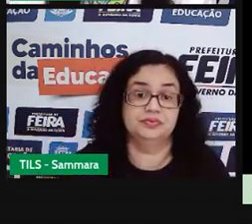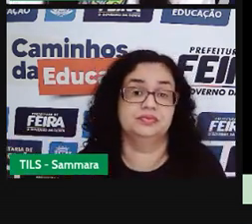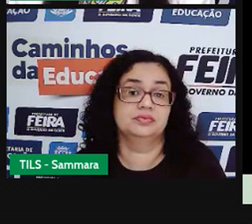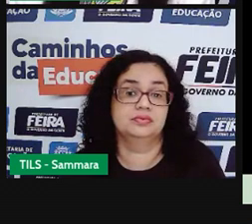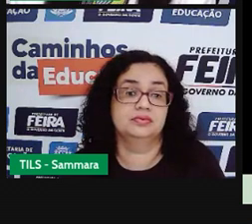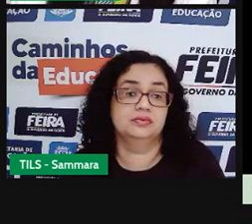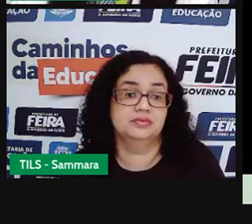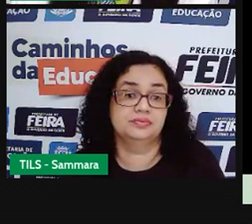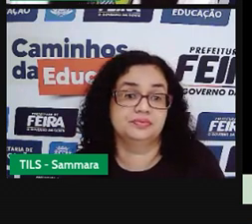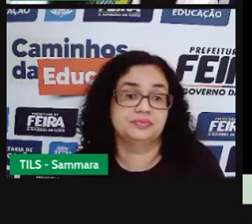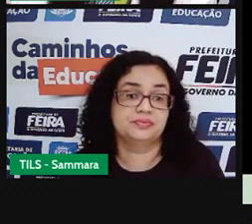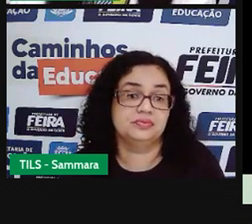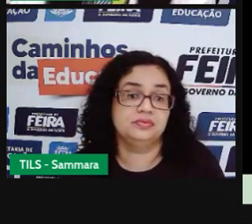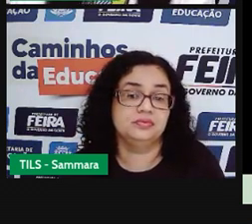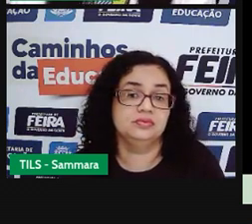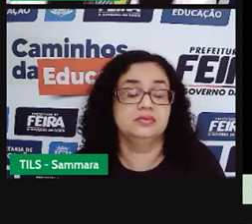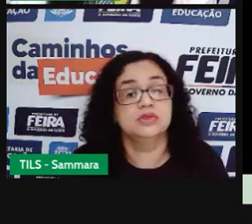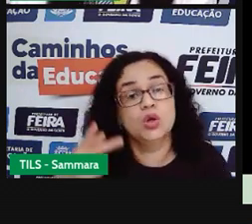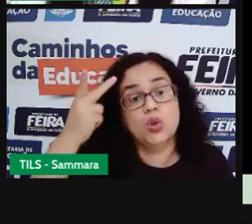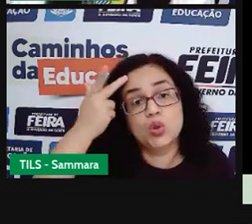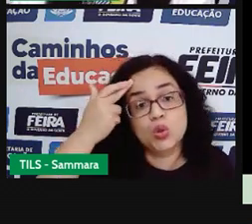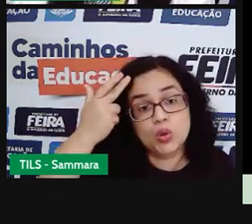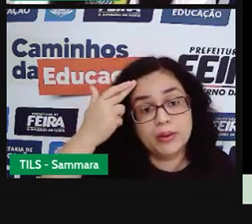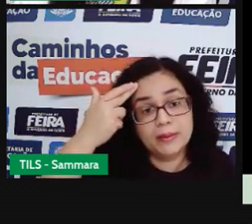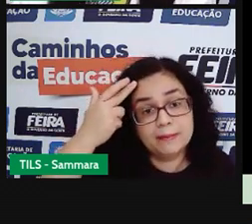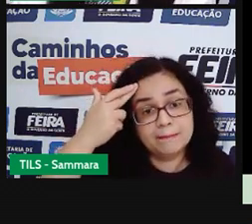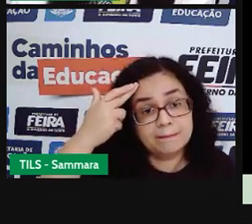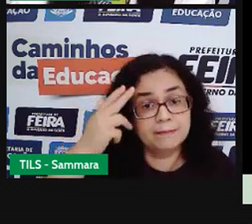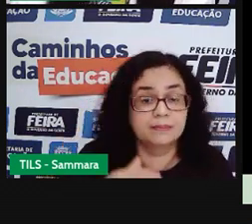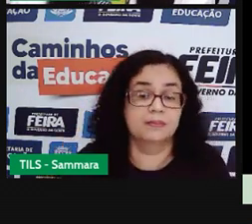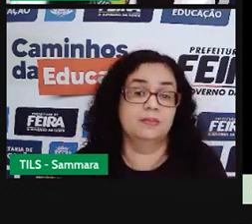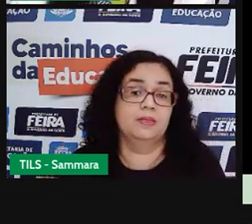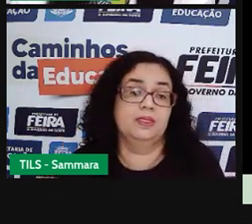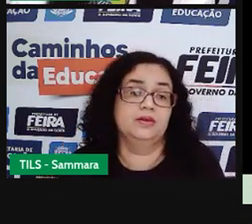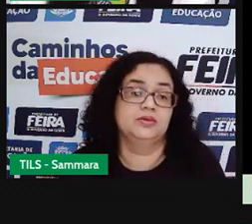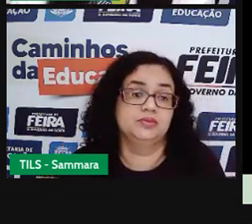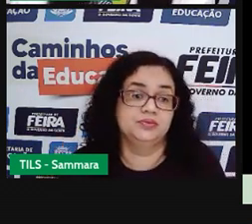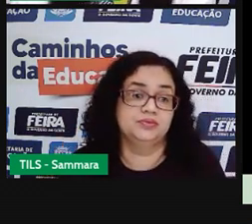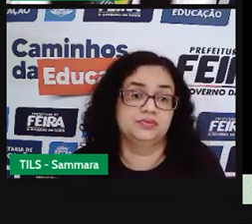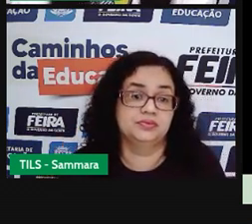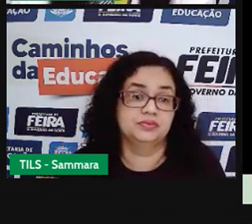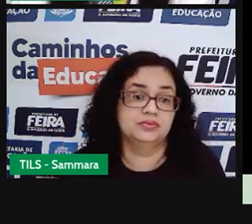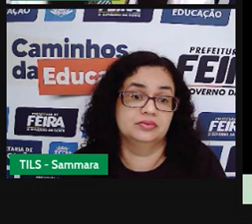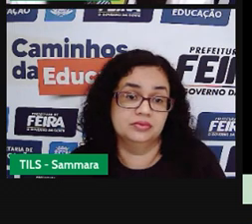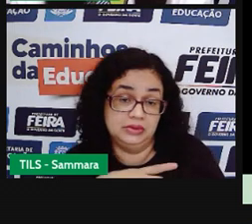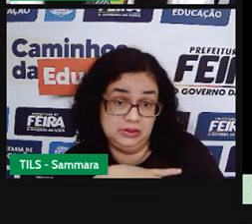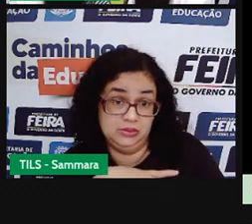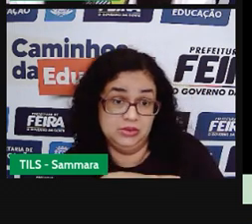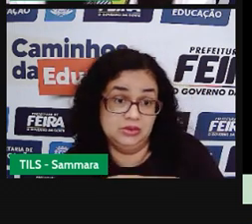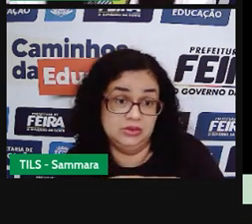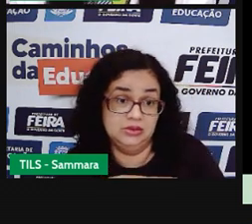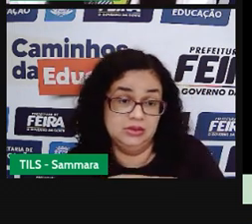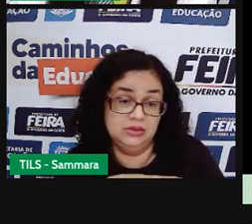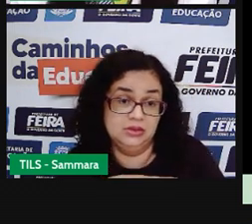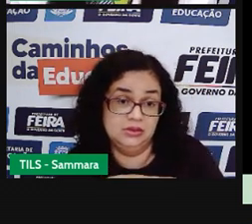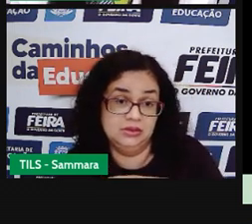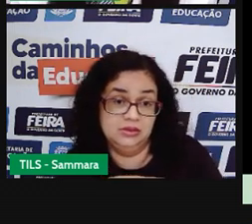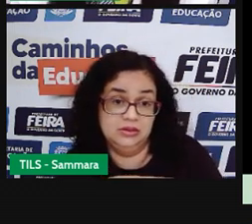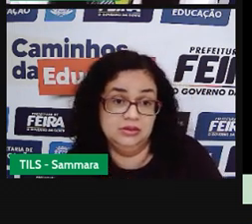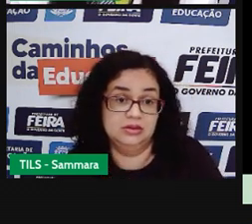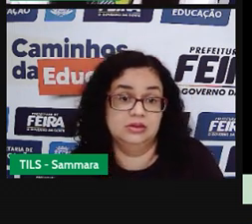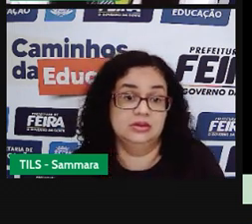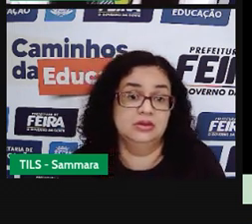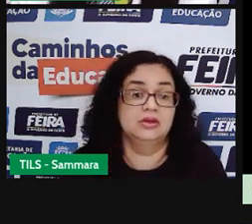ambiente que a temperatura normal né que estão aí expostas Mas podem aparecer e